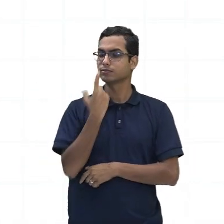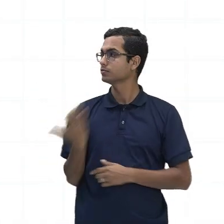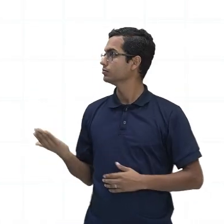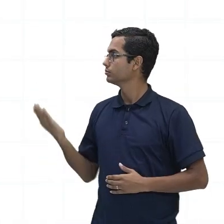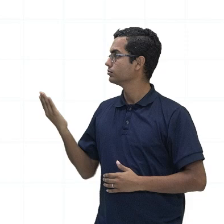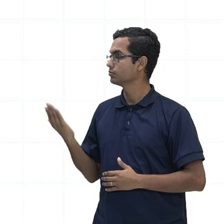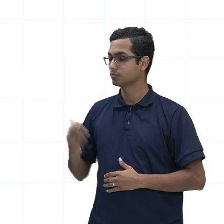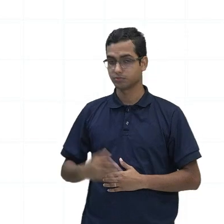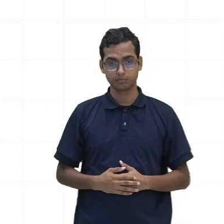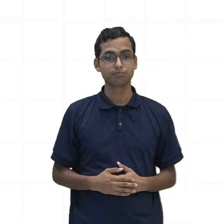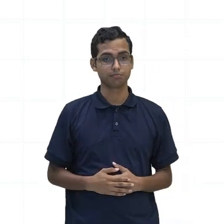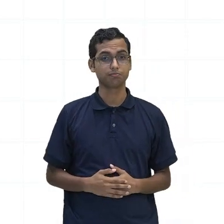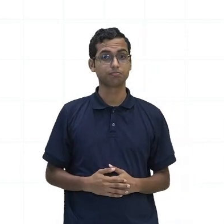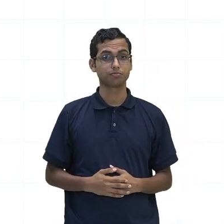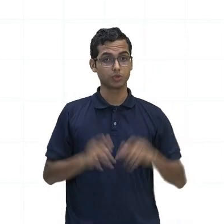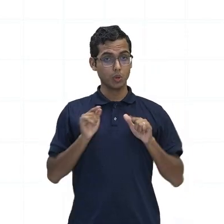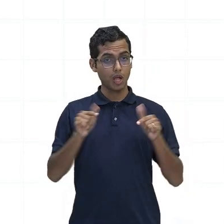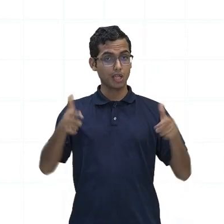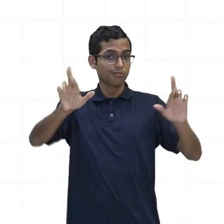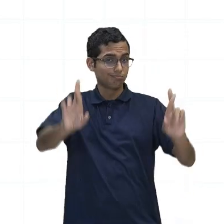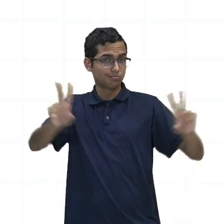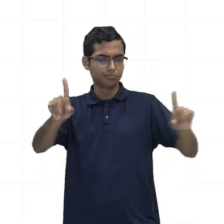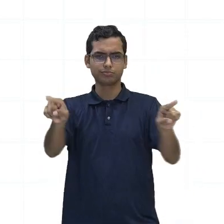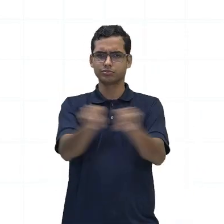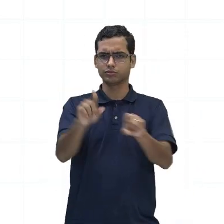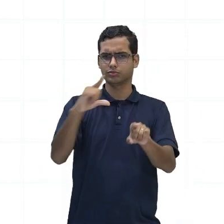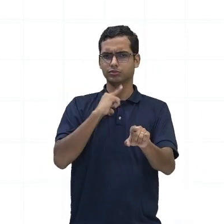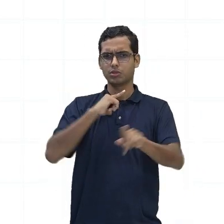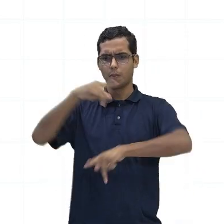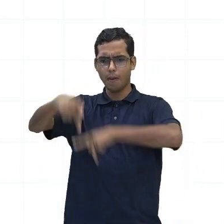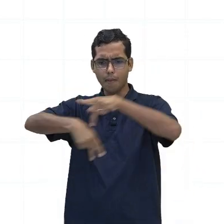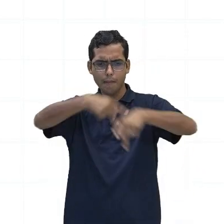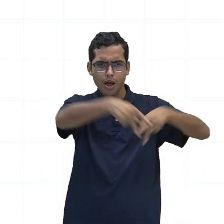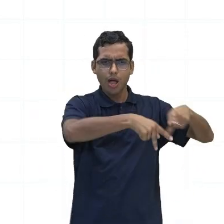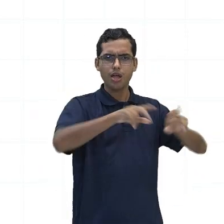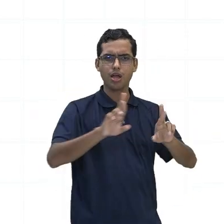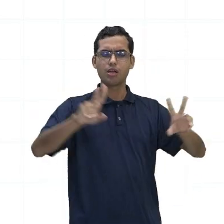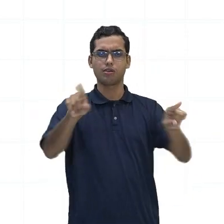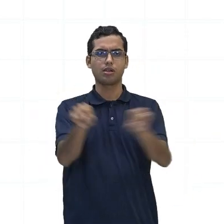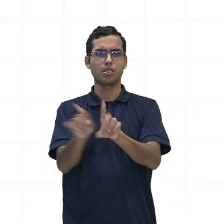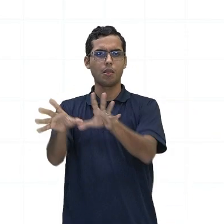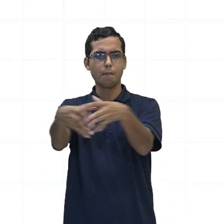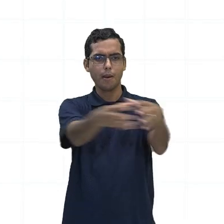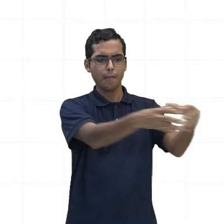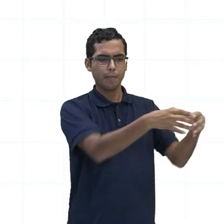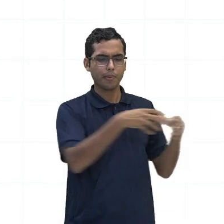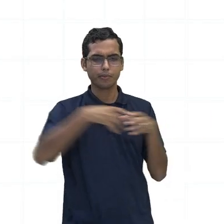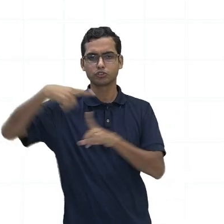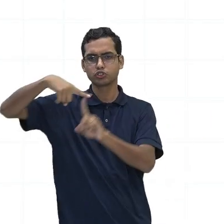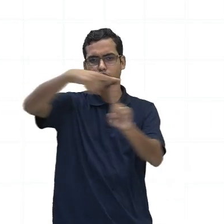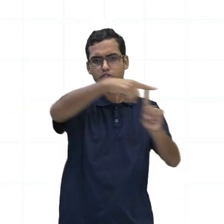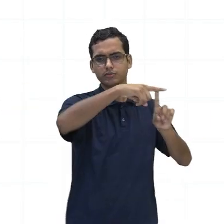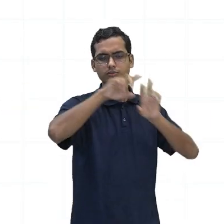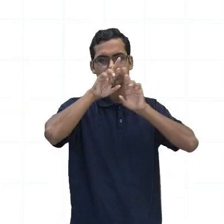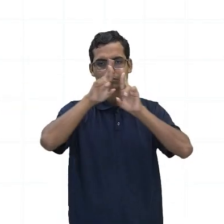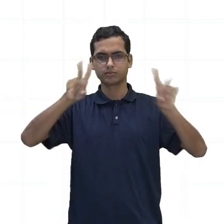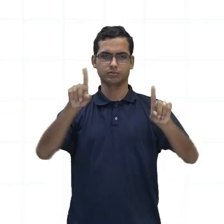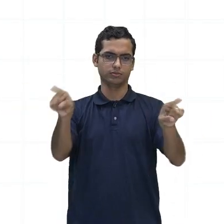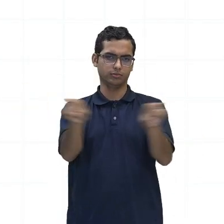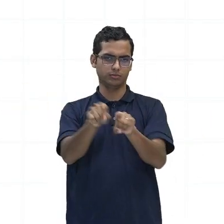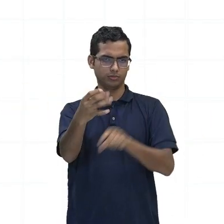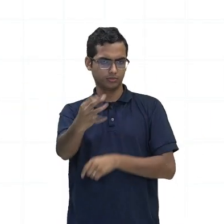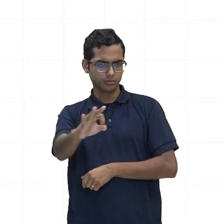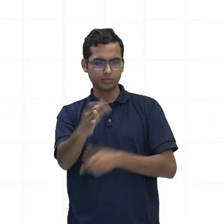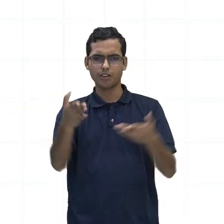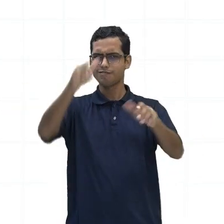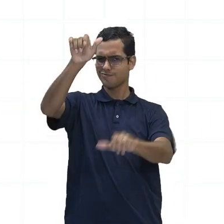atividades diferentes, que possuem públicos diferentes também. Agora que vocês já analisaram, vamos